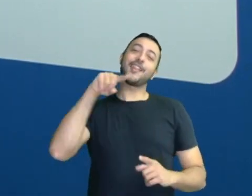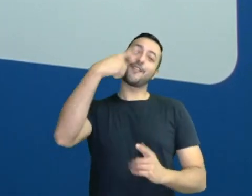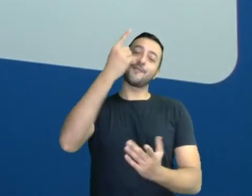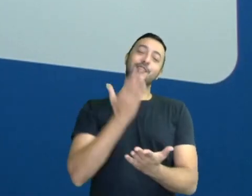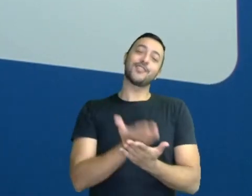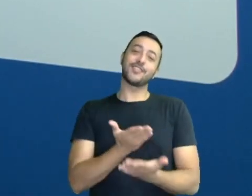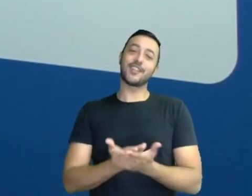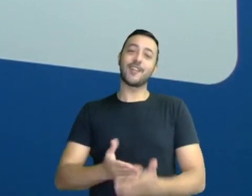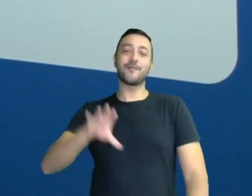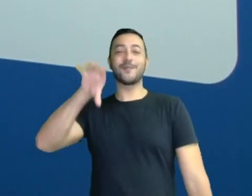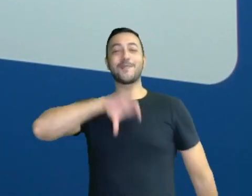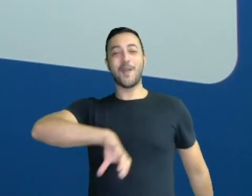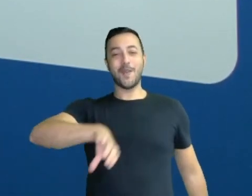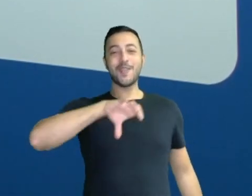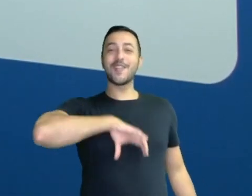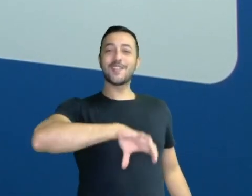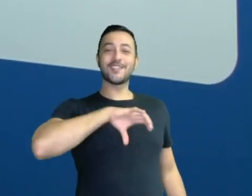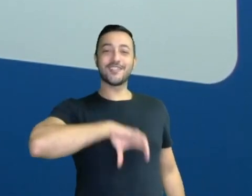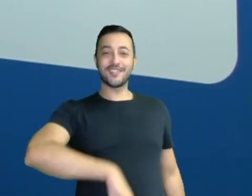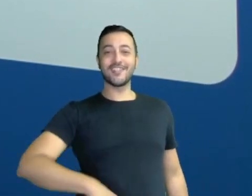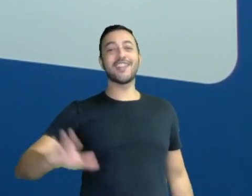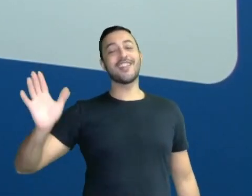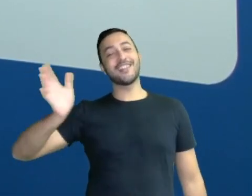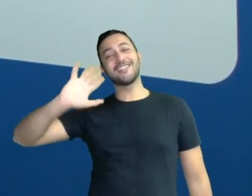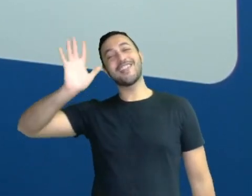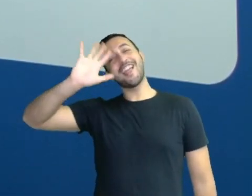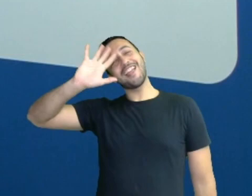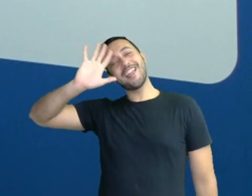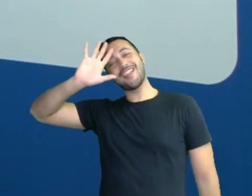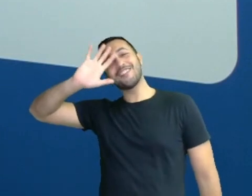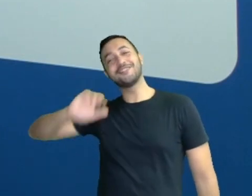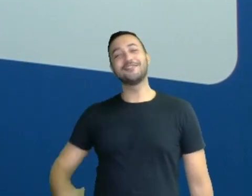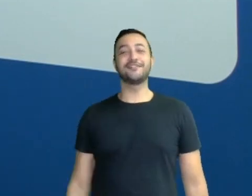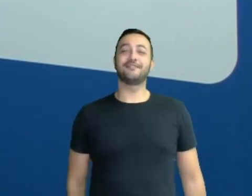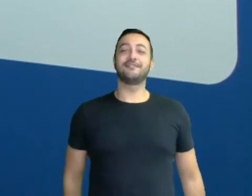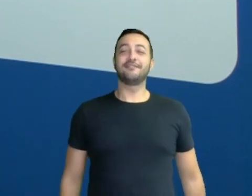próxima aula de língua portuguesa o sal